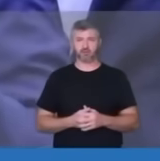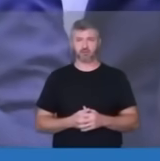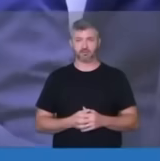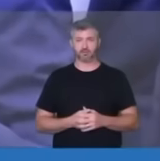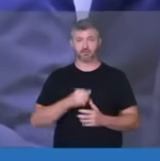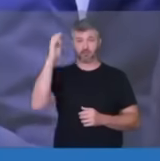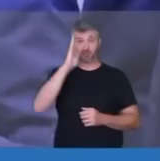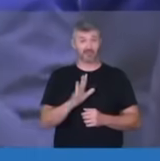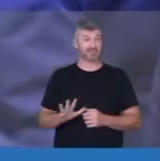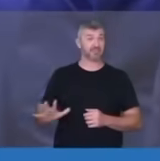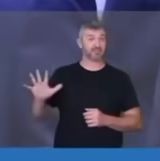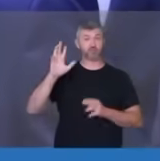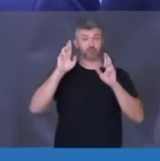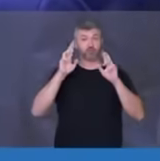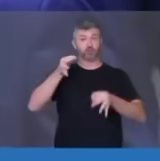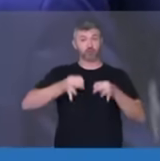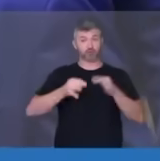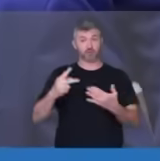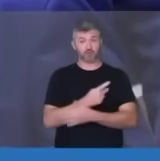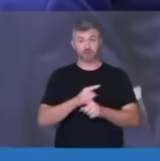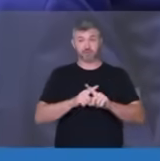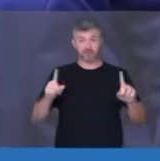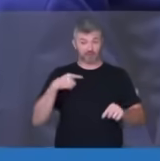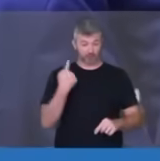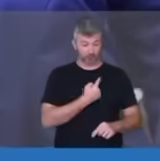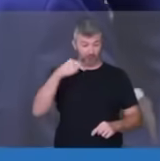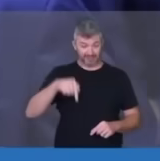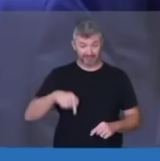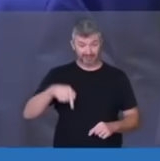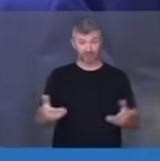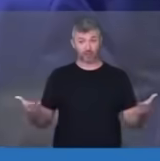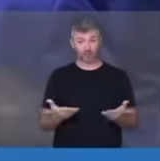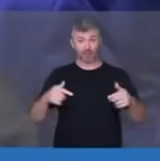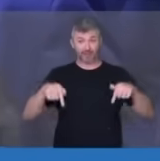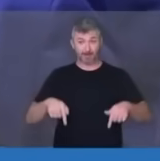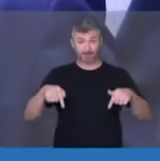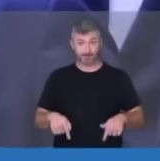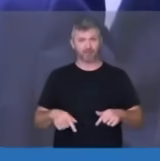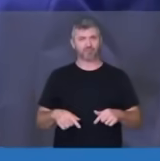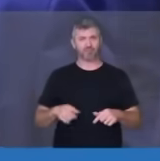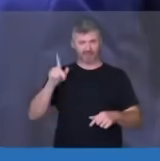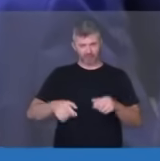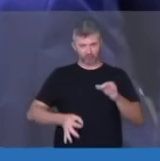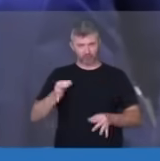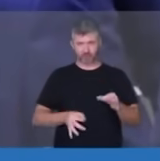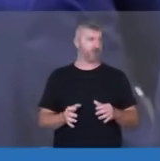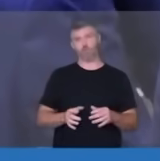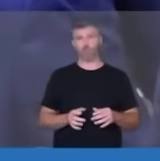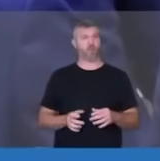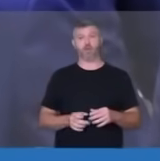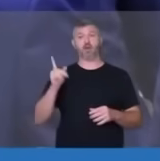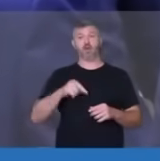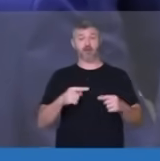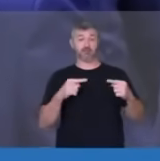O Brasil todo espera justiça, mas nós aqui nesse dia, nessa noite, não estamos tratando disso. Estamos tratando